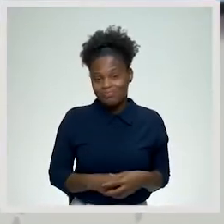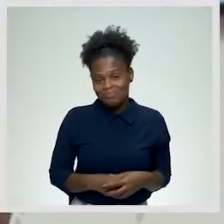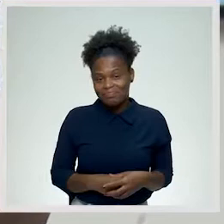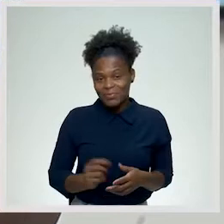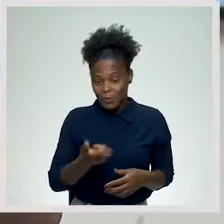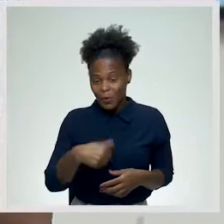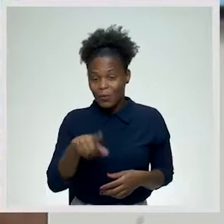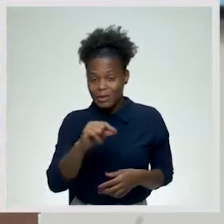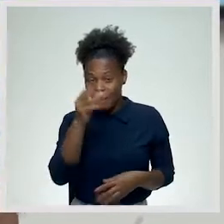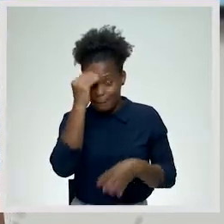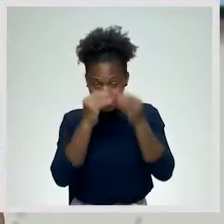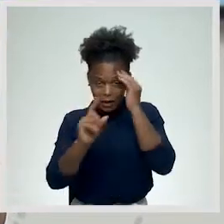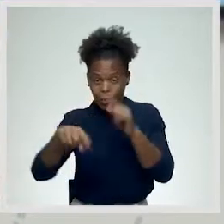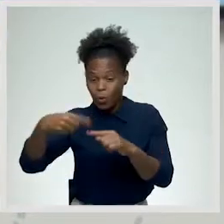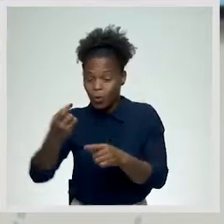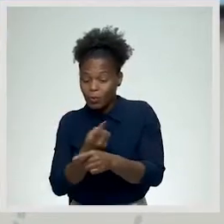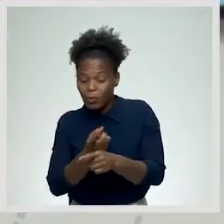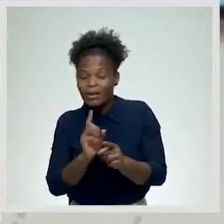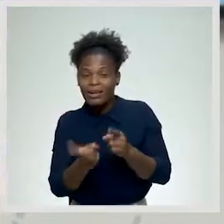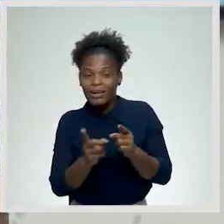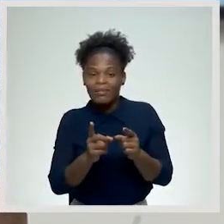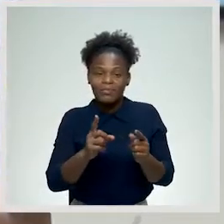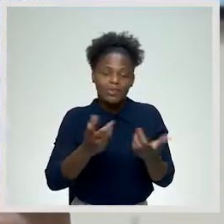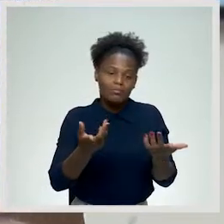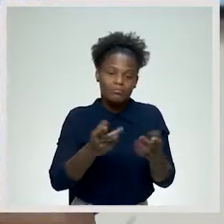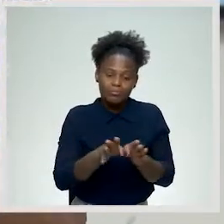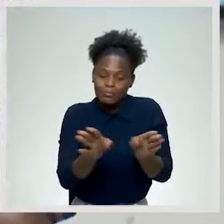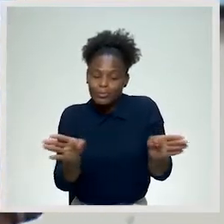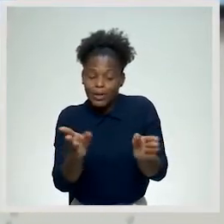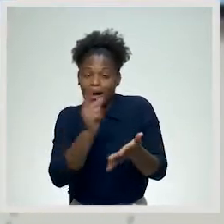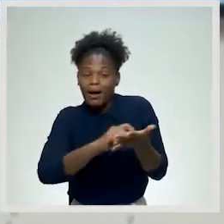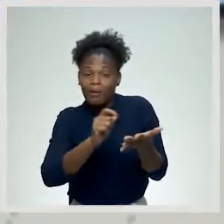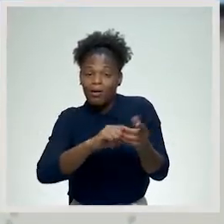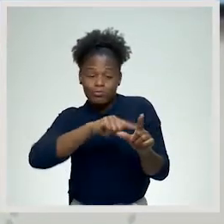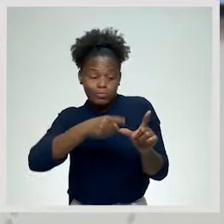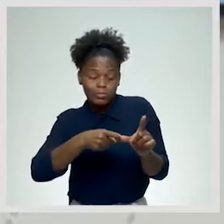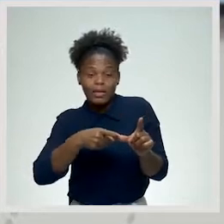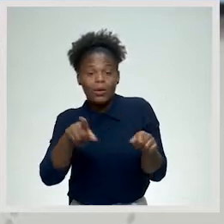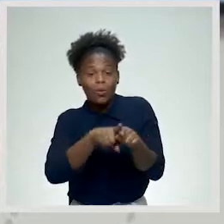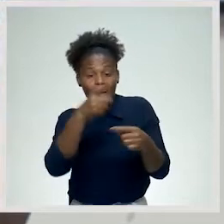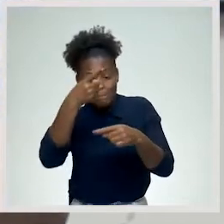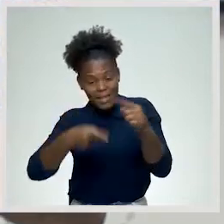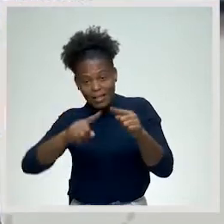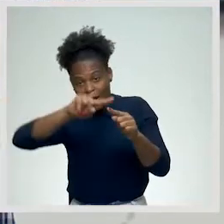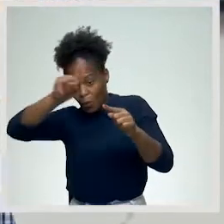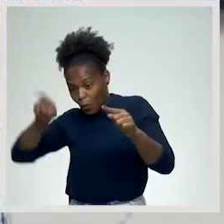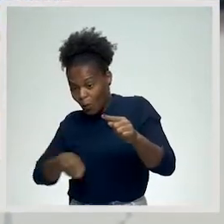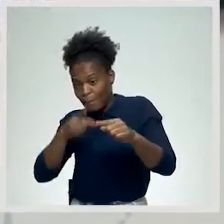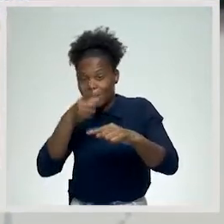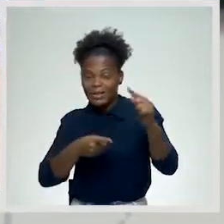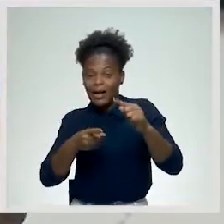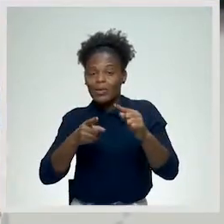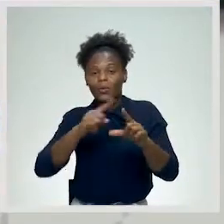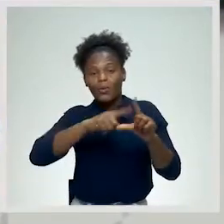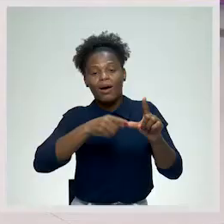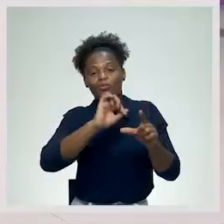também aprendemos outra coisa, que a amplitude de um ângulo inscrito é igual a metade da amplitude do seu ângulo